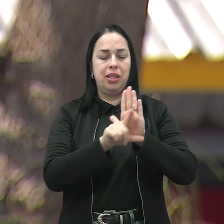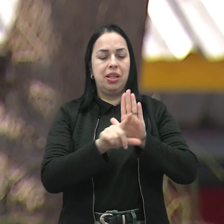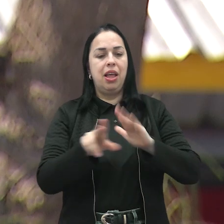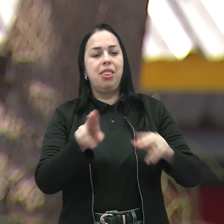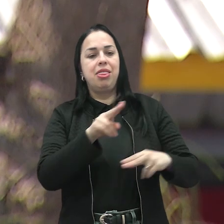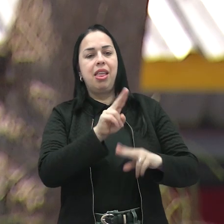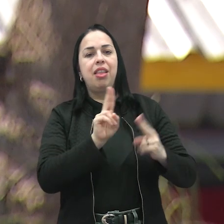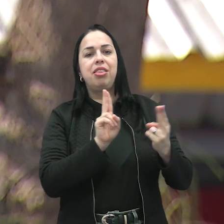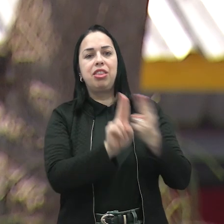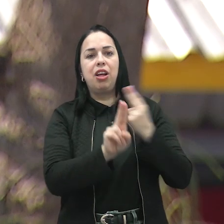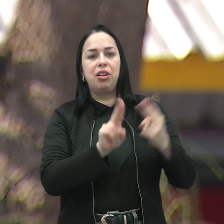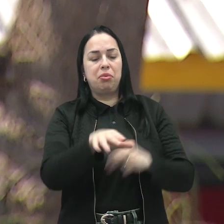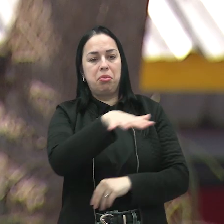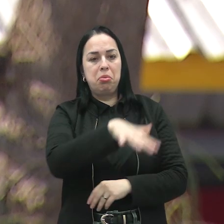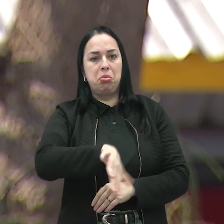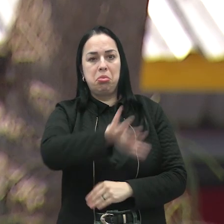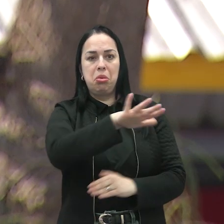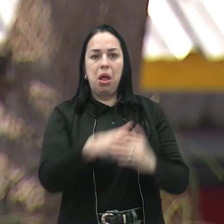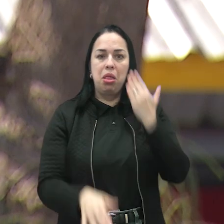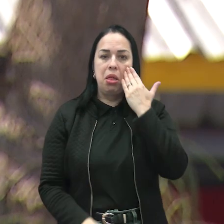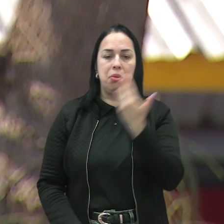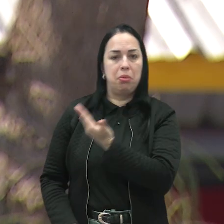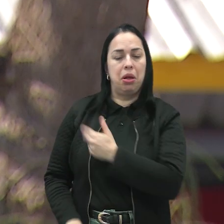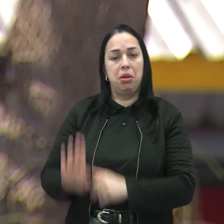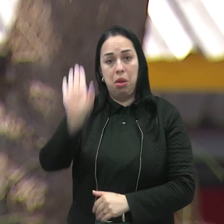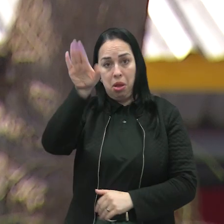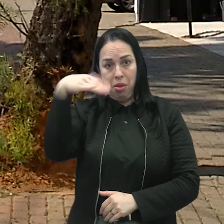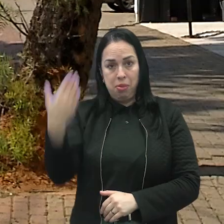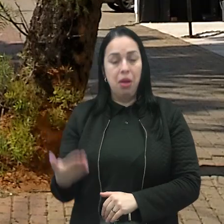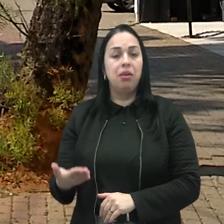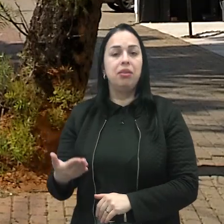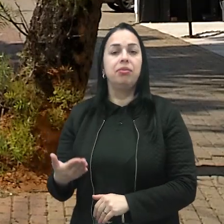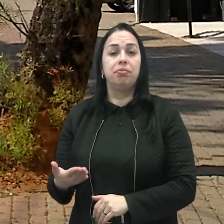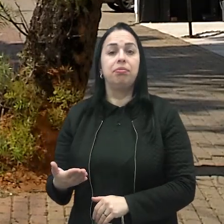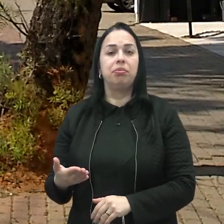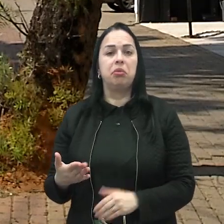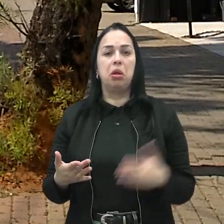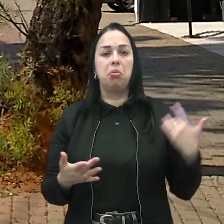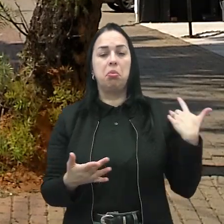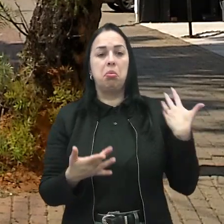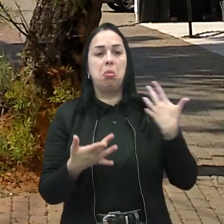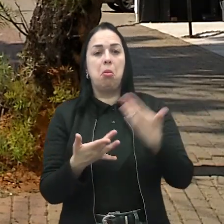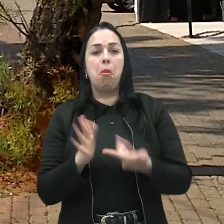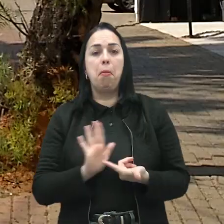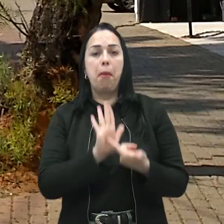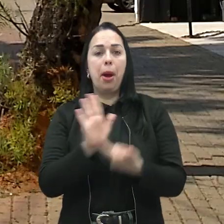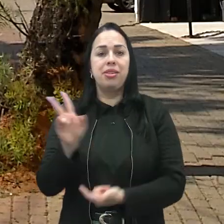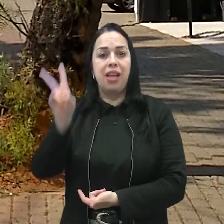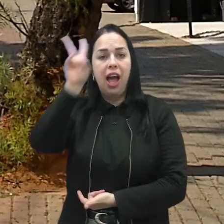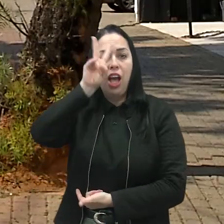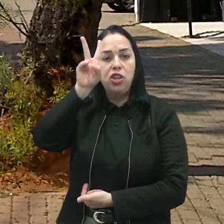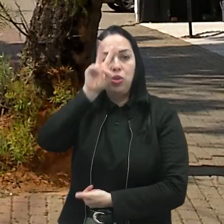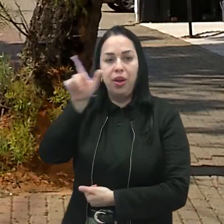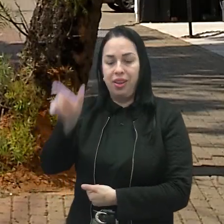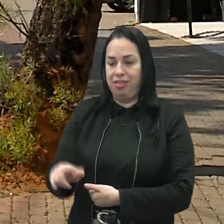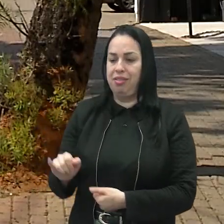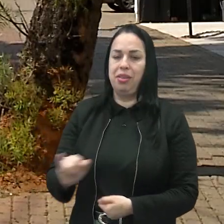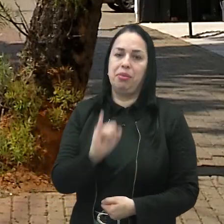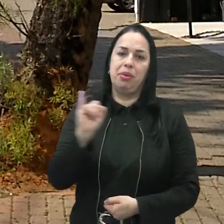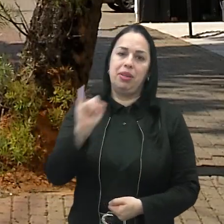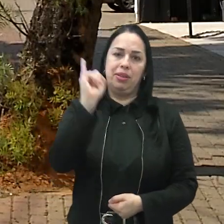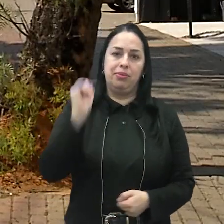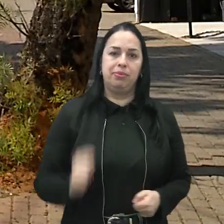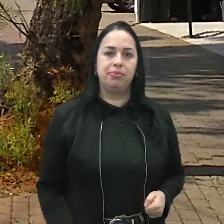do Rio Branco à avenida do bairro Jardim Esplanada. Iniciativa que mantém viva a história deste